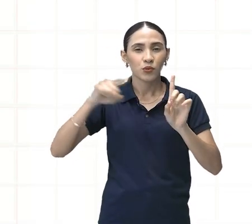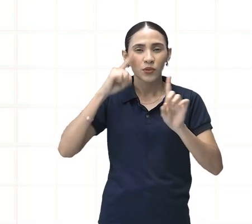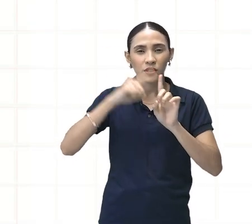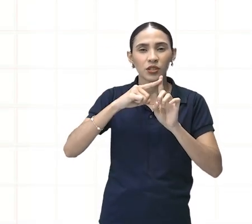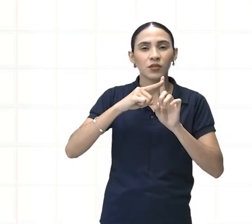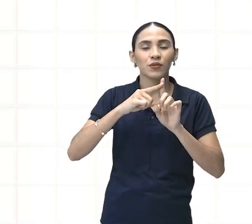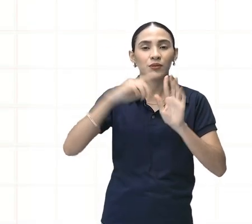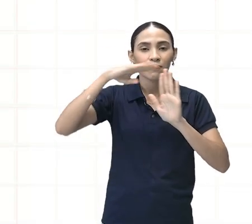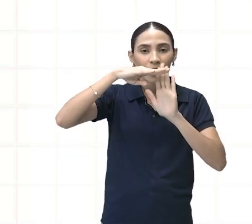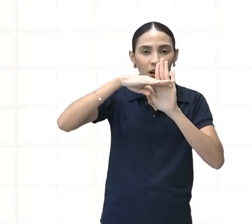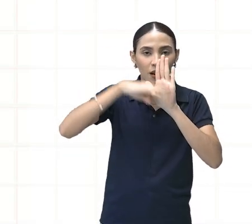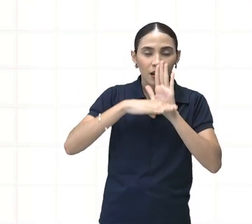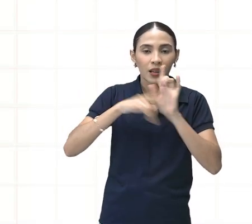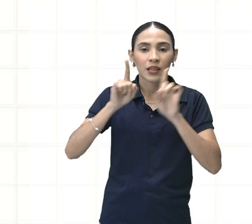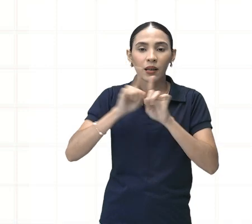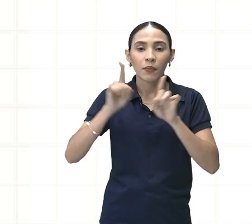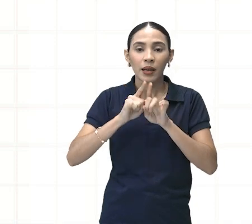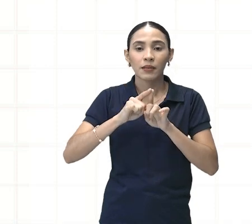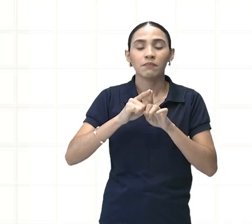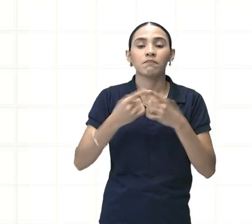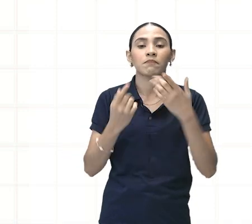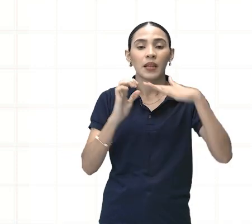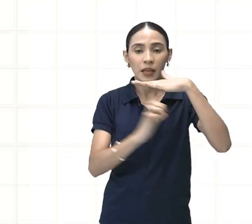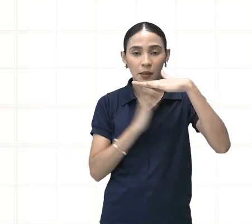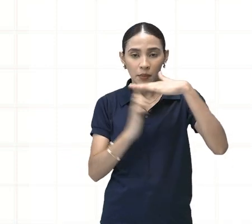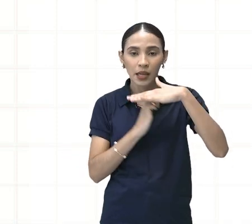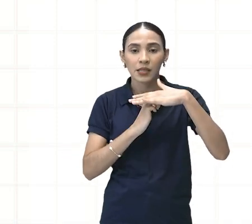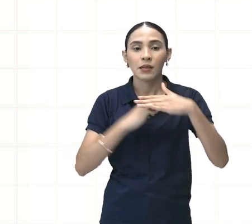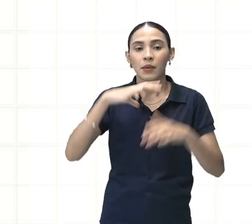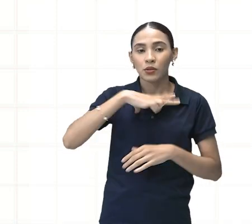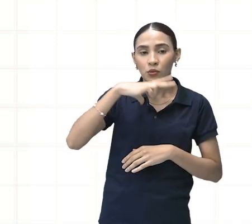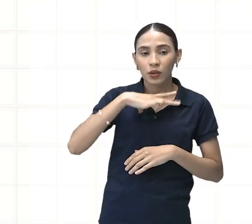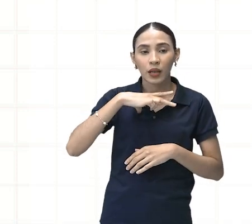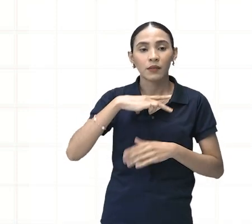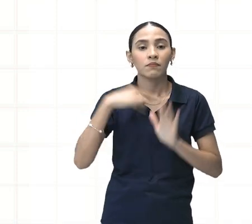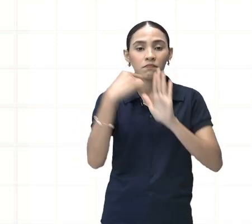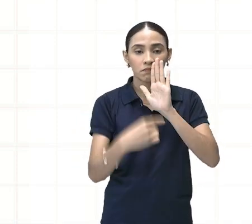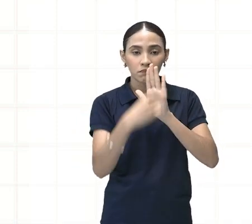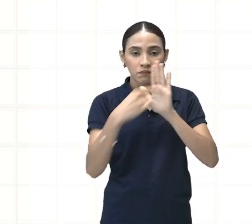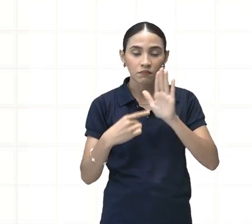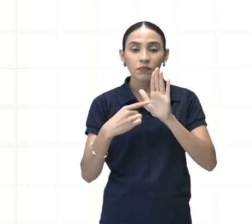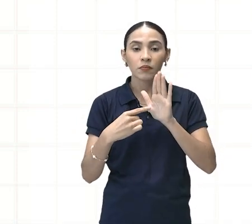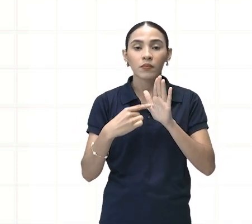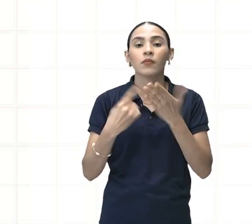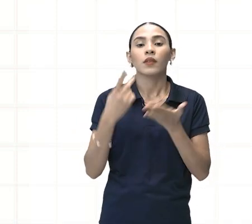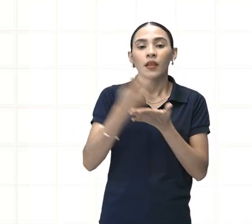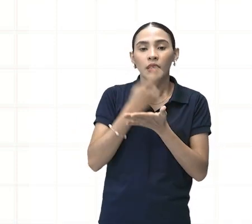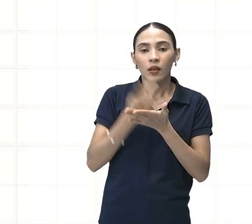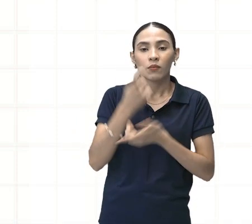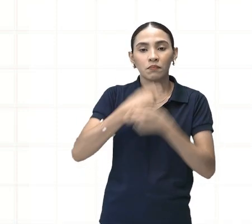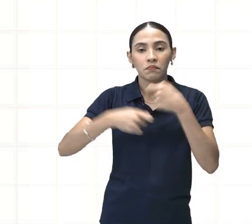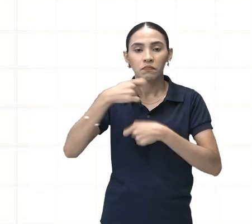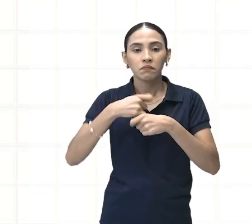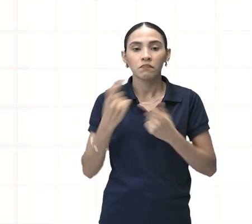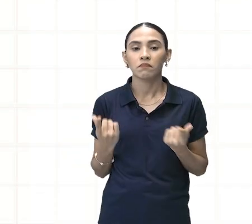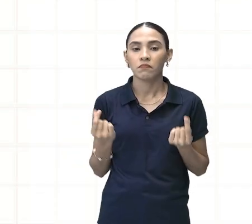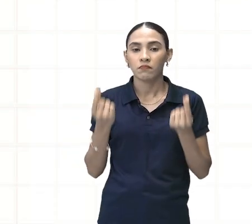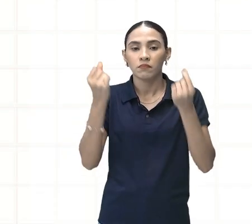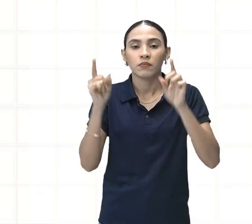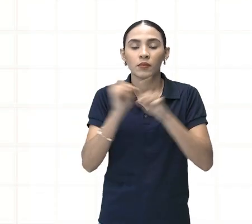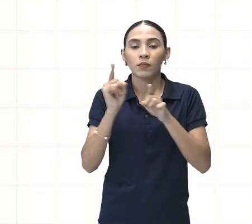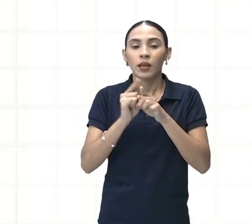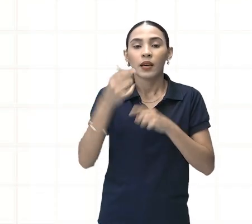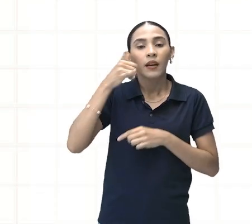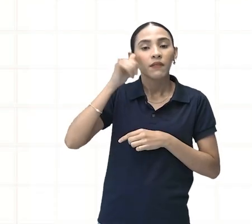objetivos, privatizar, eliminar a correção monetária automática dos preços e cortar